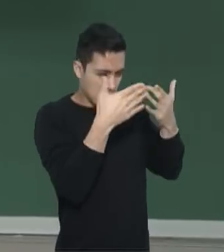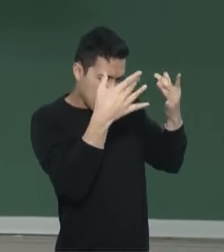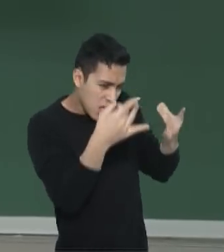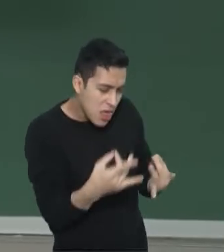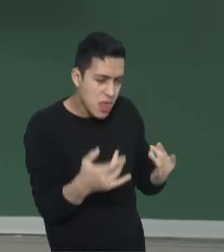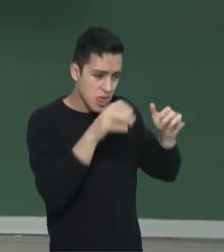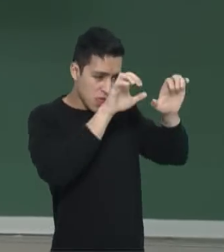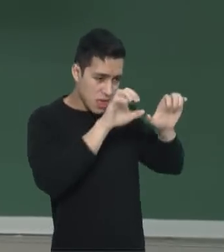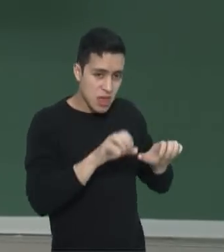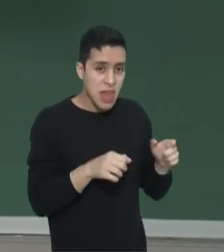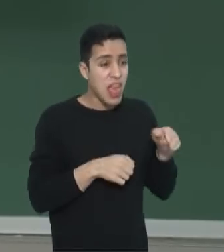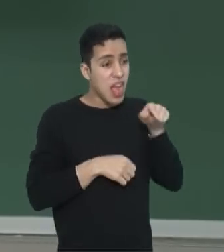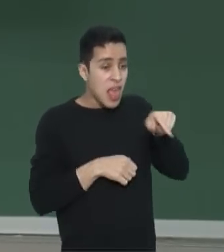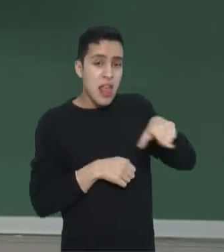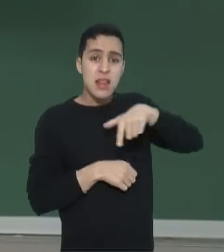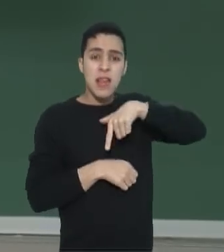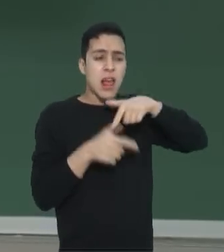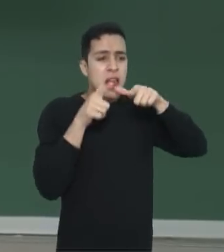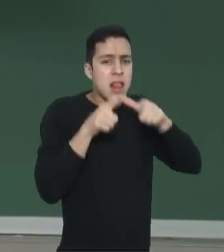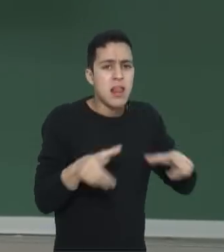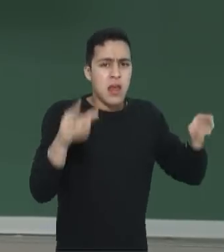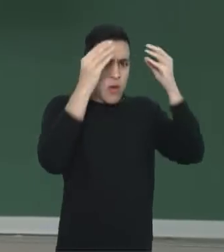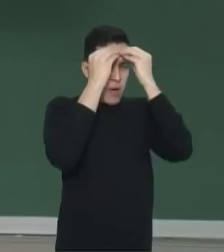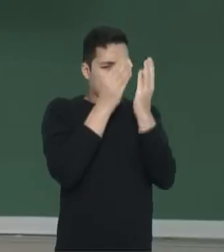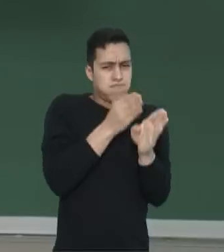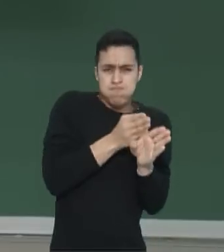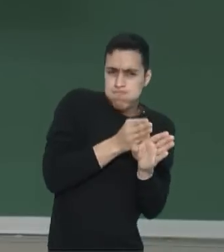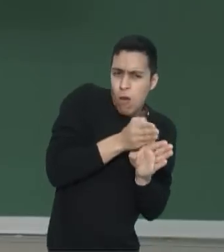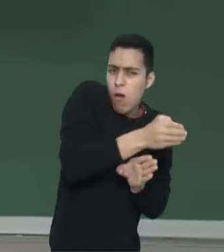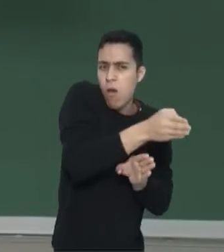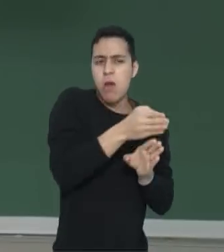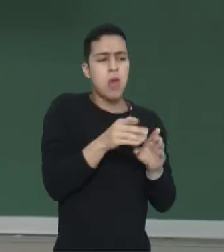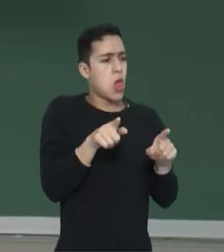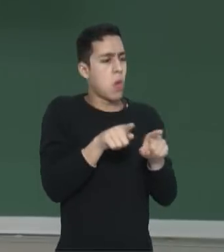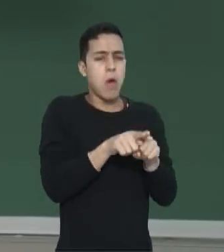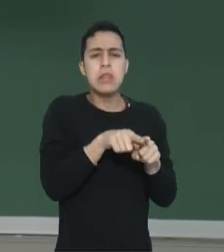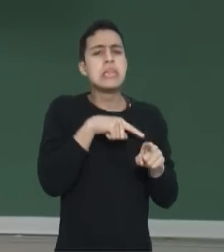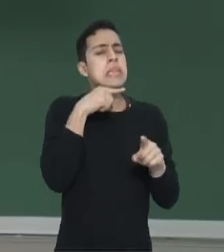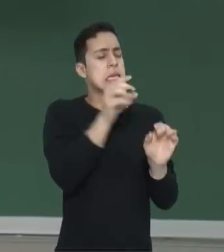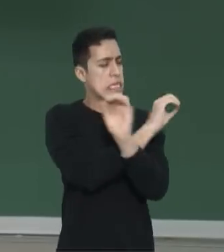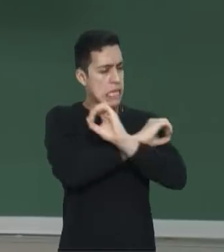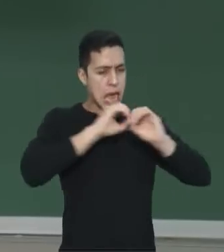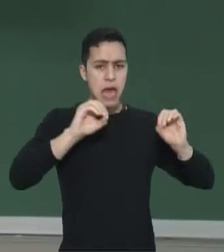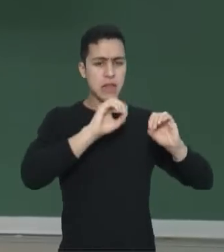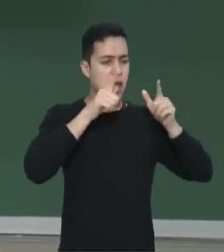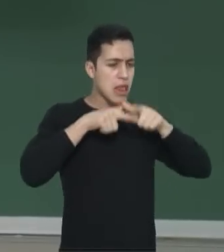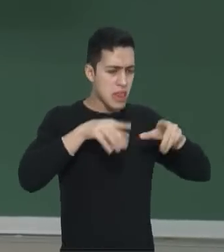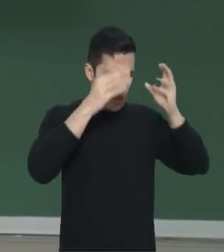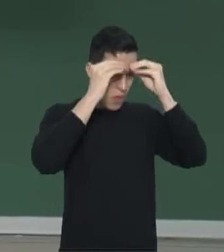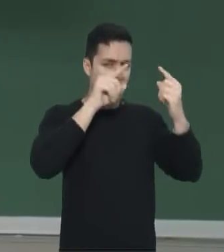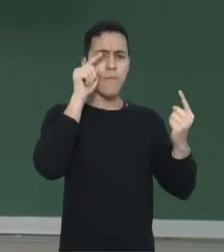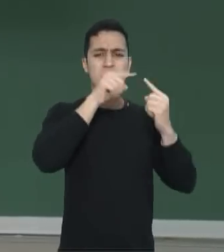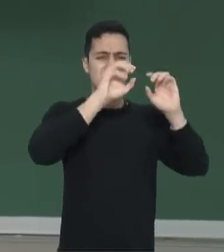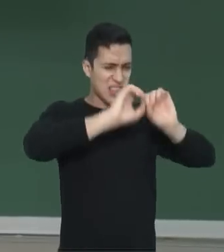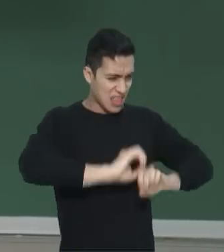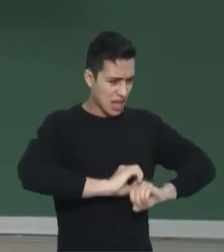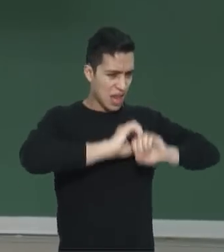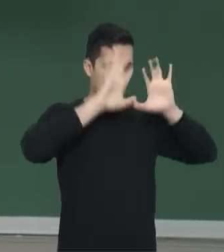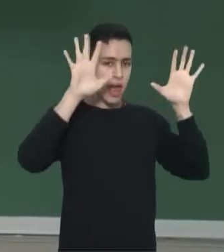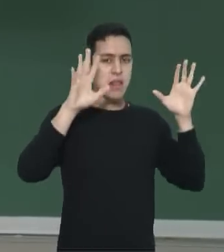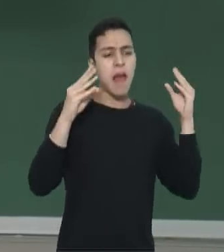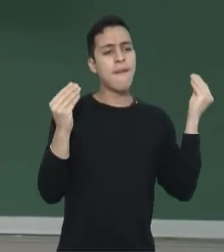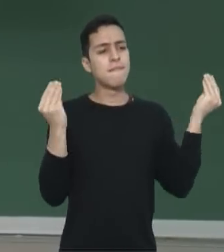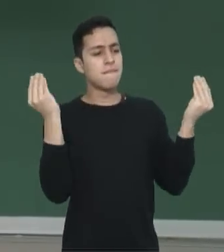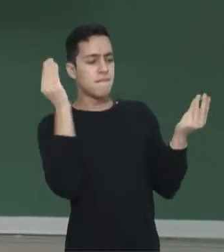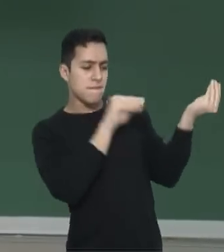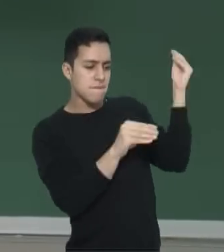mas já adianto, ele é uma linguagem literal para não ter dúvidas. Tem que ser uma linguagem objetiva, clara,